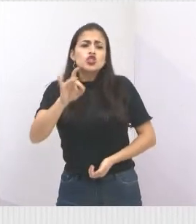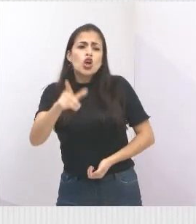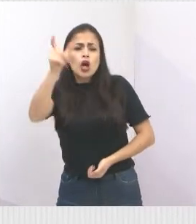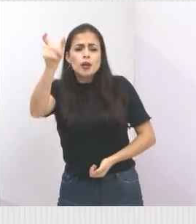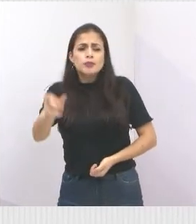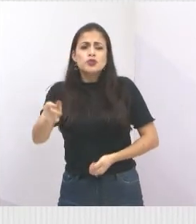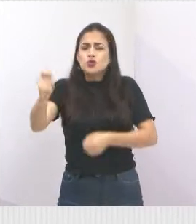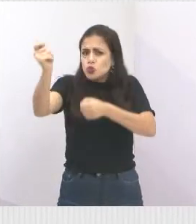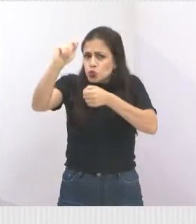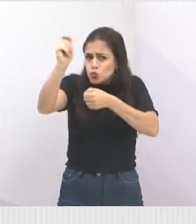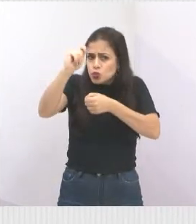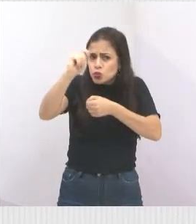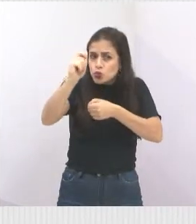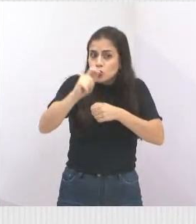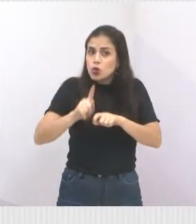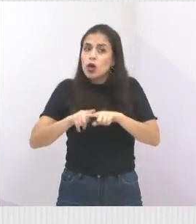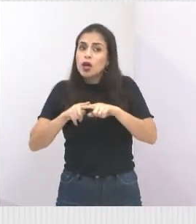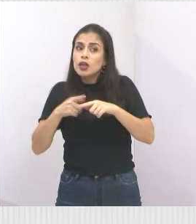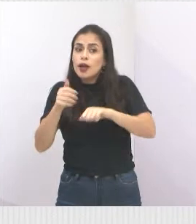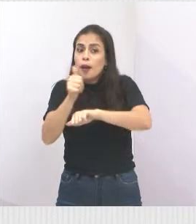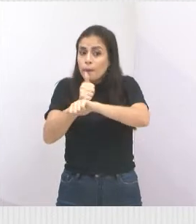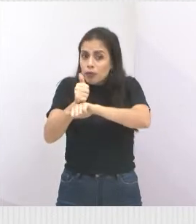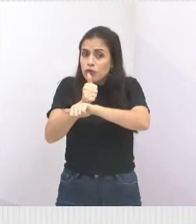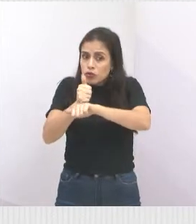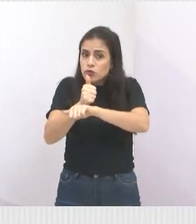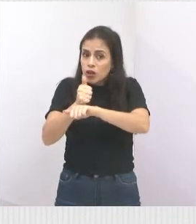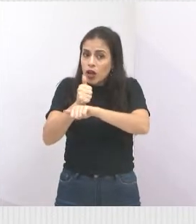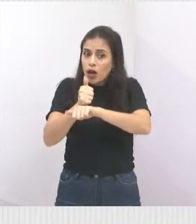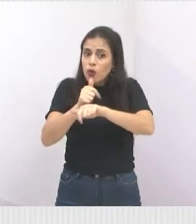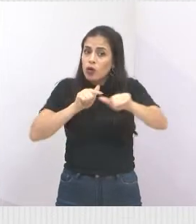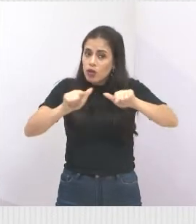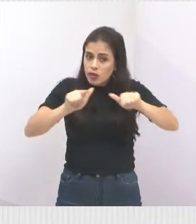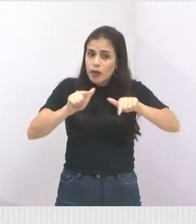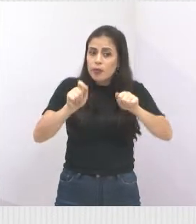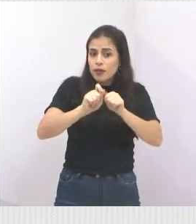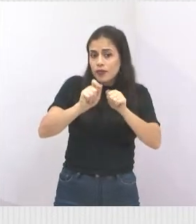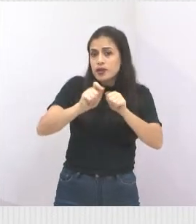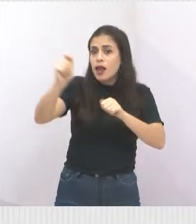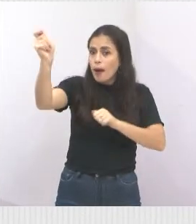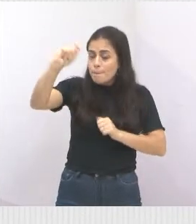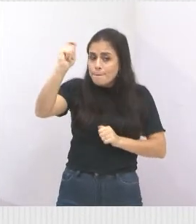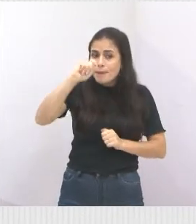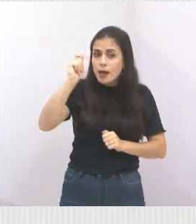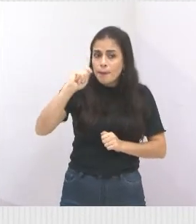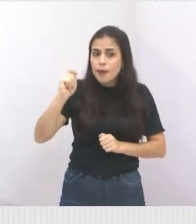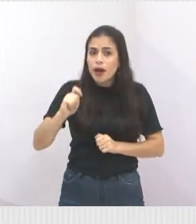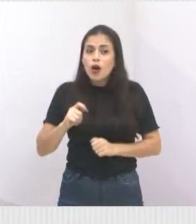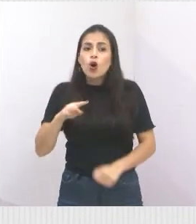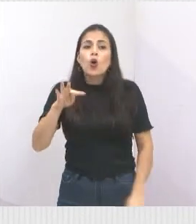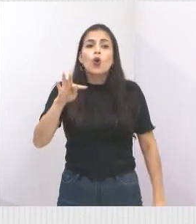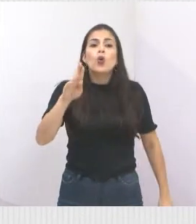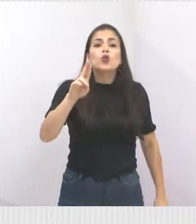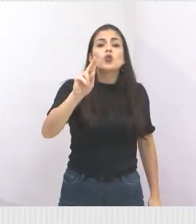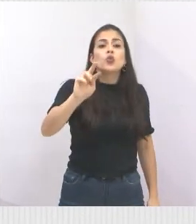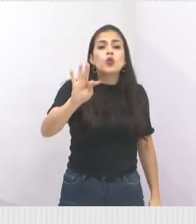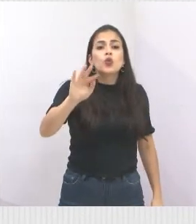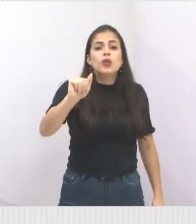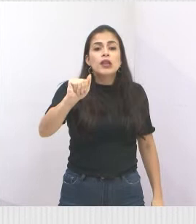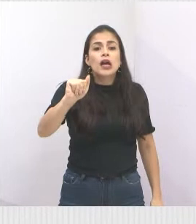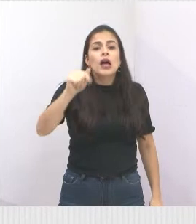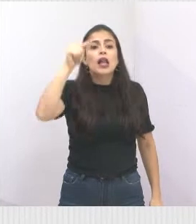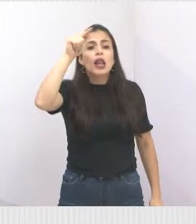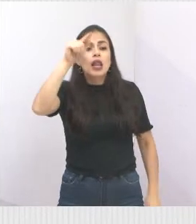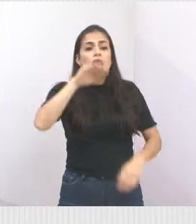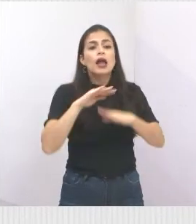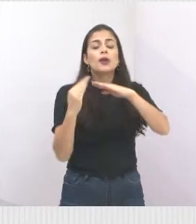praticantes aos profissionais que trabalham com meu caso do tuta lá do Santa Marina cidade de Salvador Santa